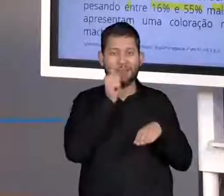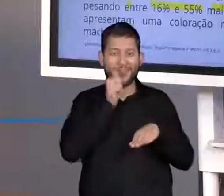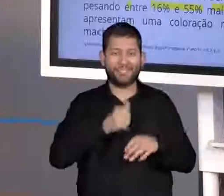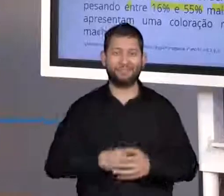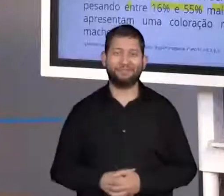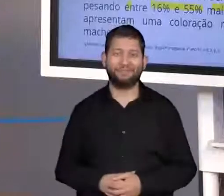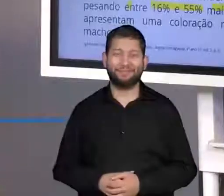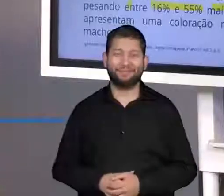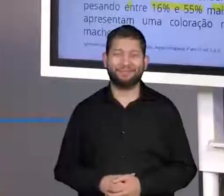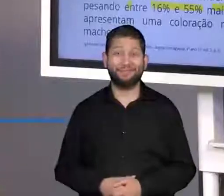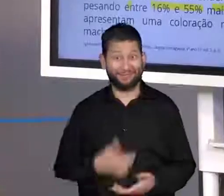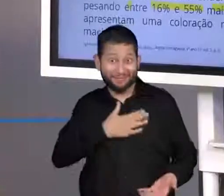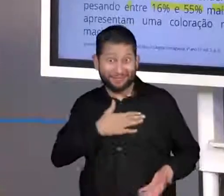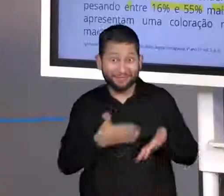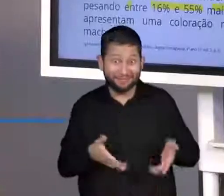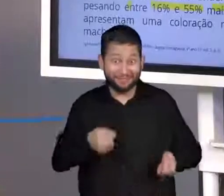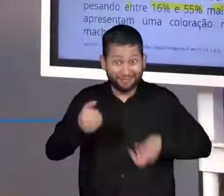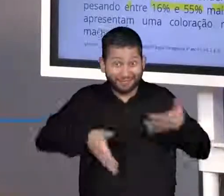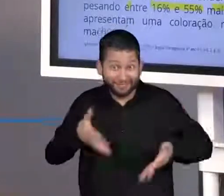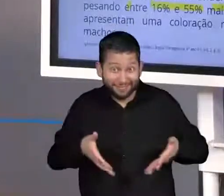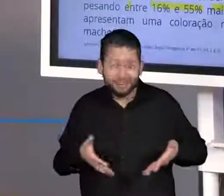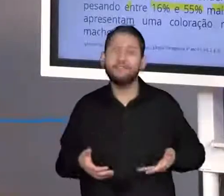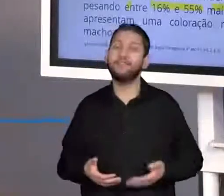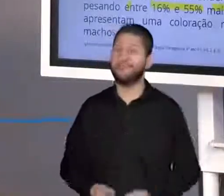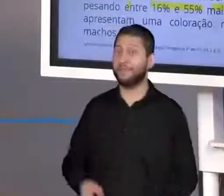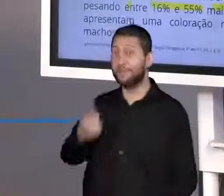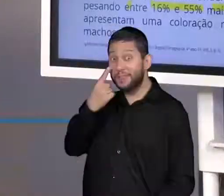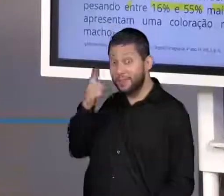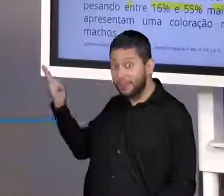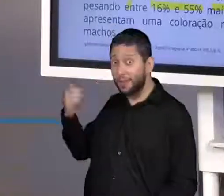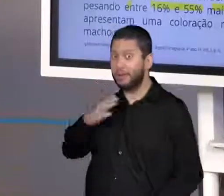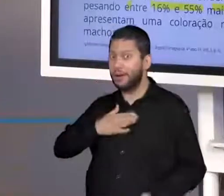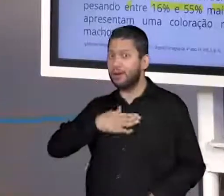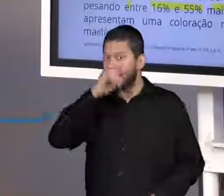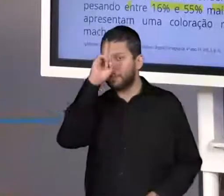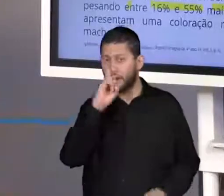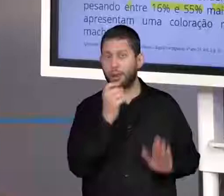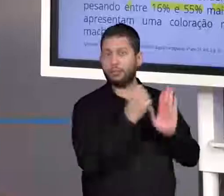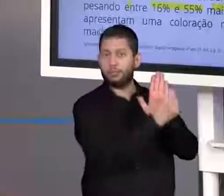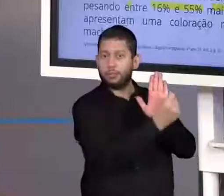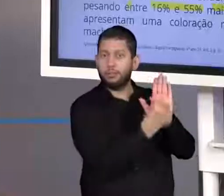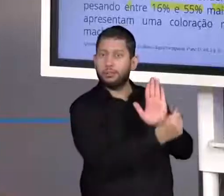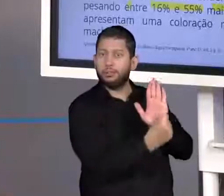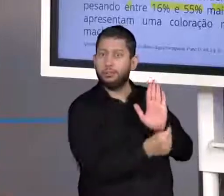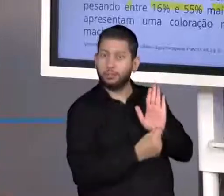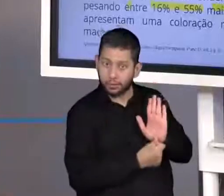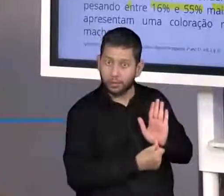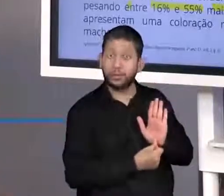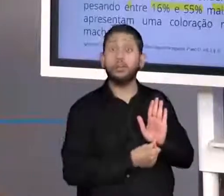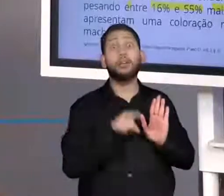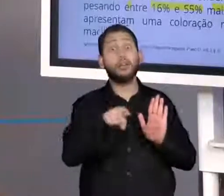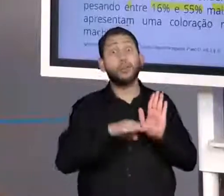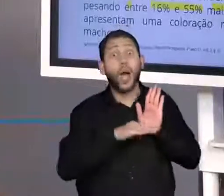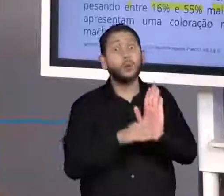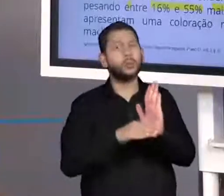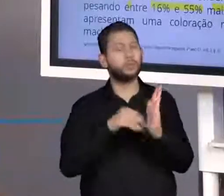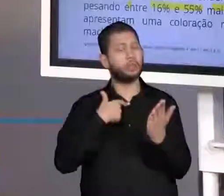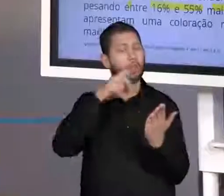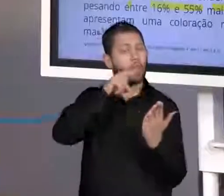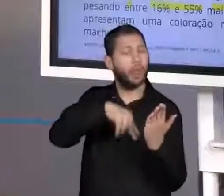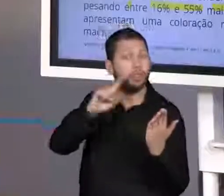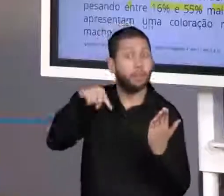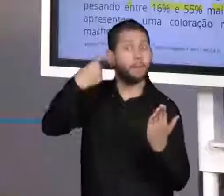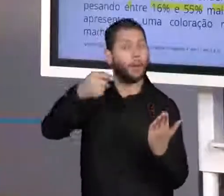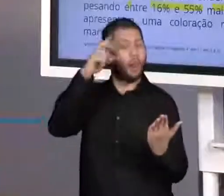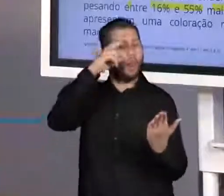acha mais importante. Isso vai ajudar bastante no exercício que daqui a pouco nós iremos ver, hein, pessoal? Então, vai fazendo isso. Vamos